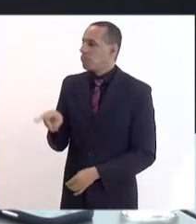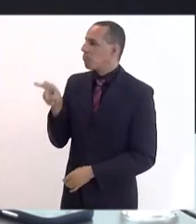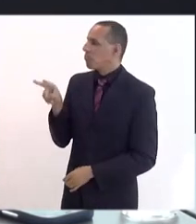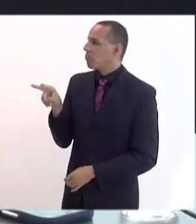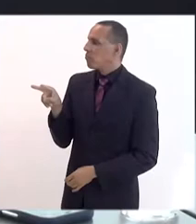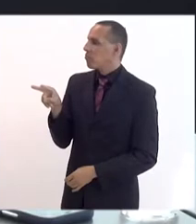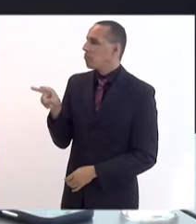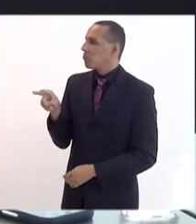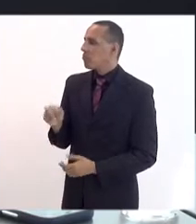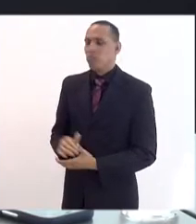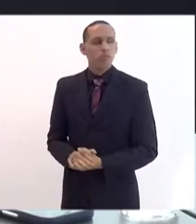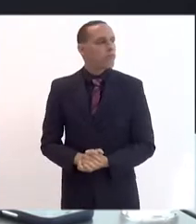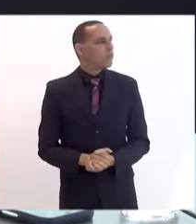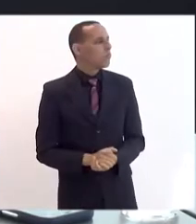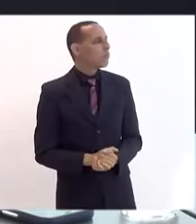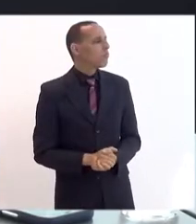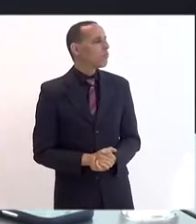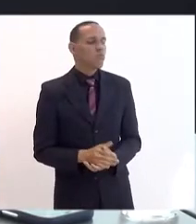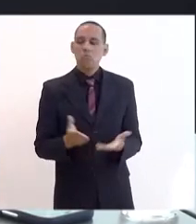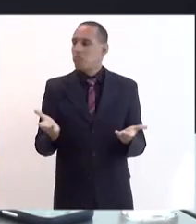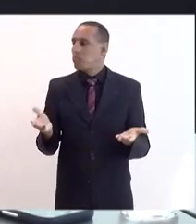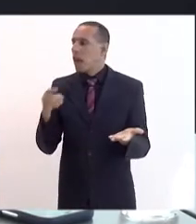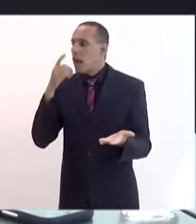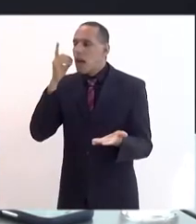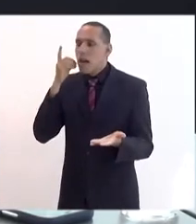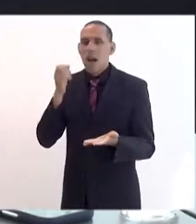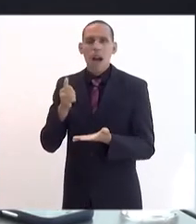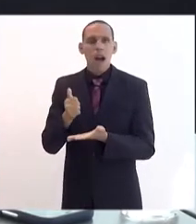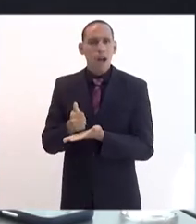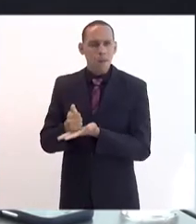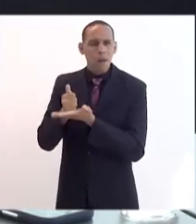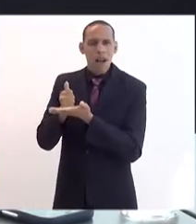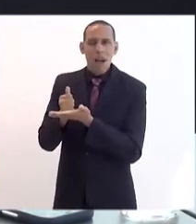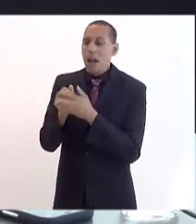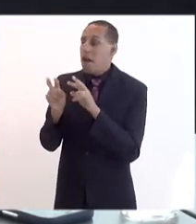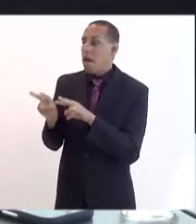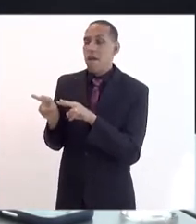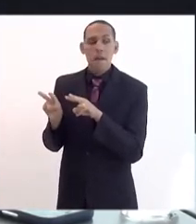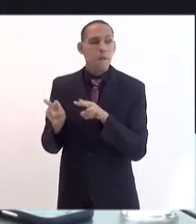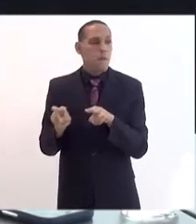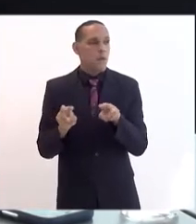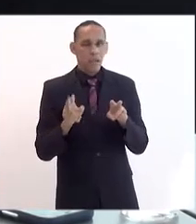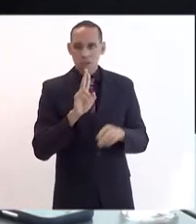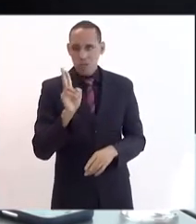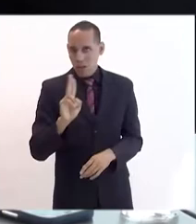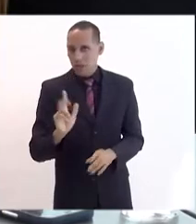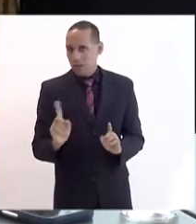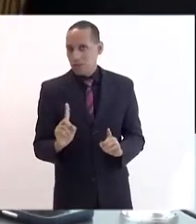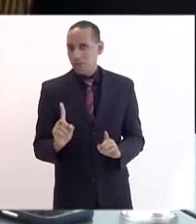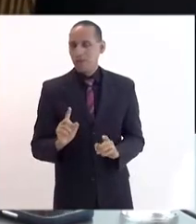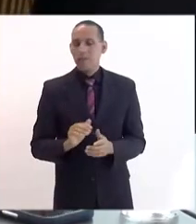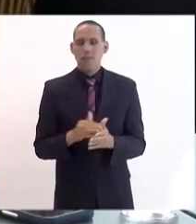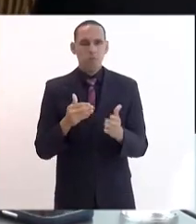para ver os deputados da base. Eu não estou nominando. Em geral,